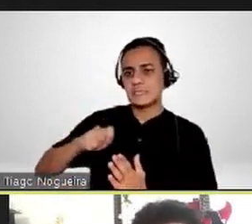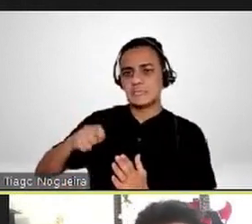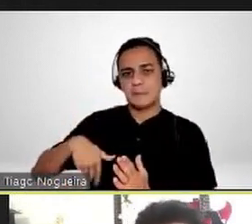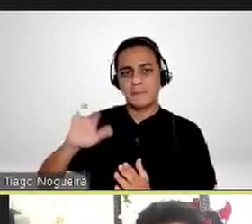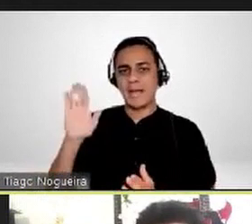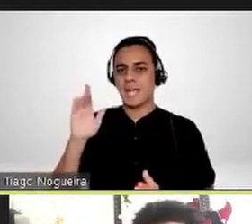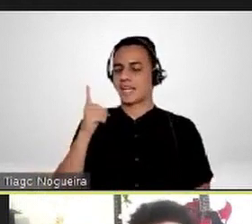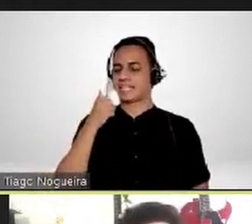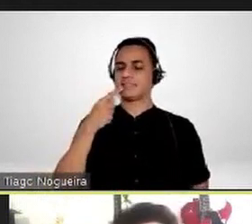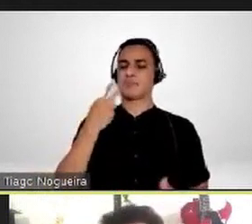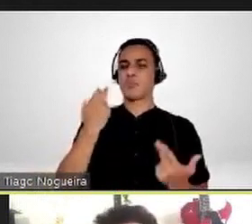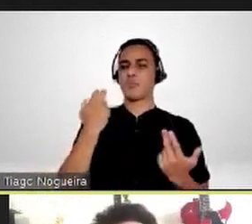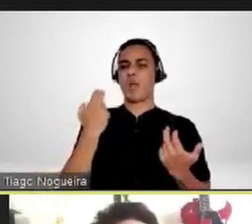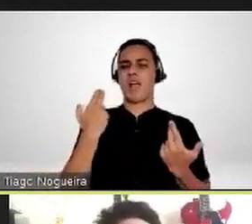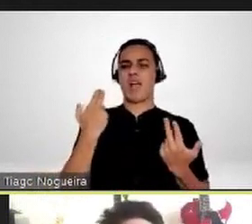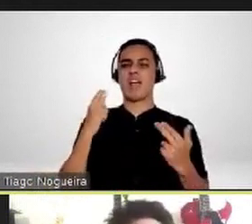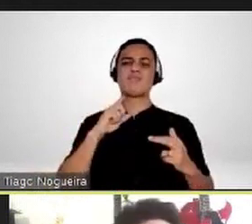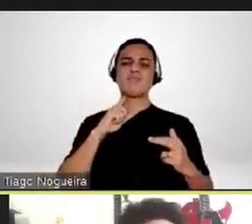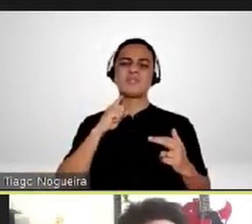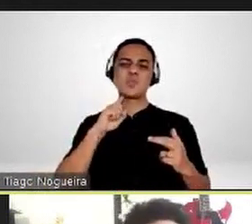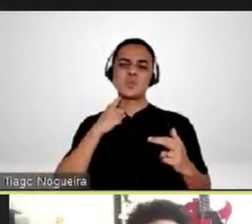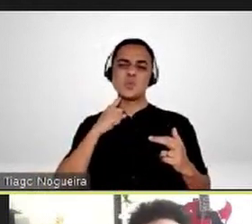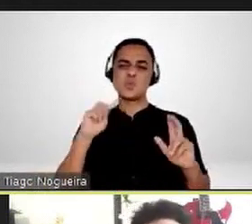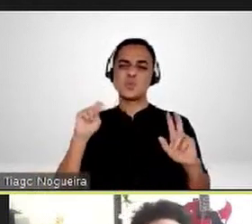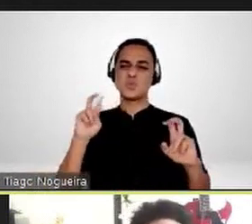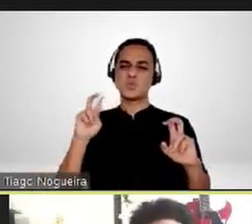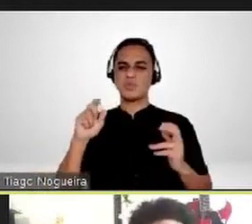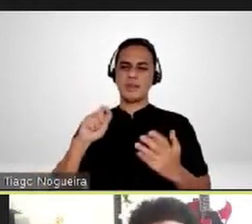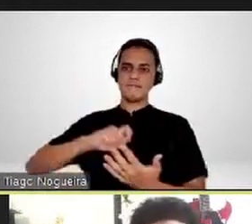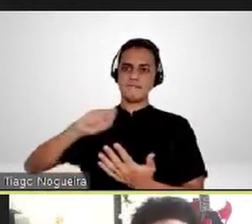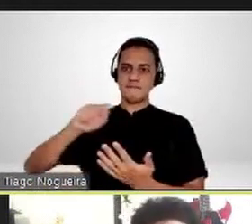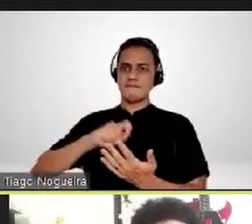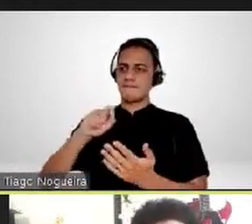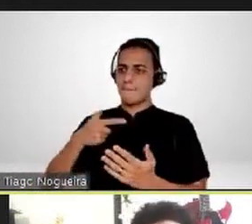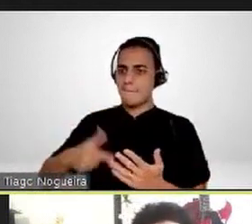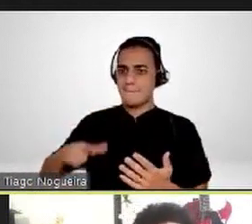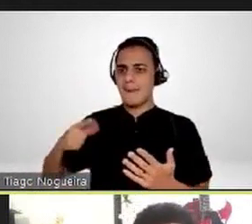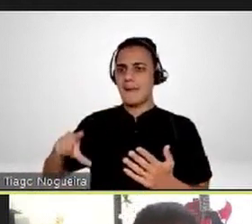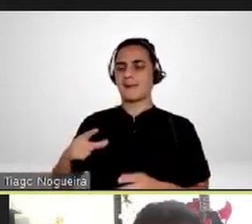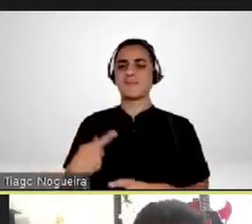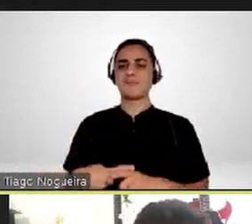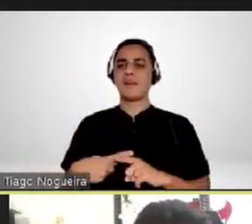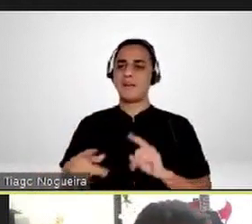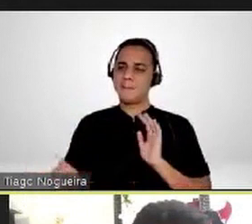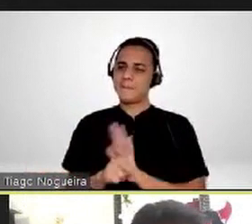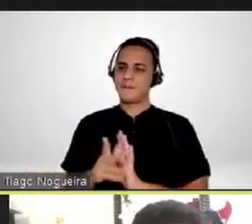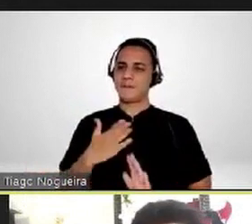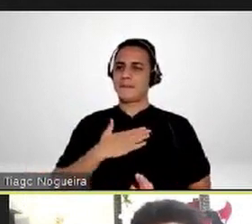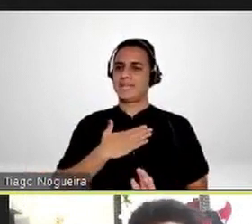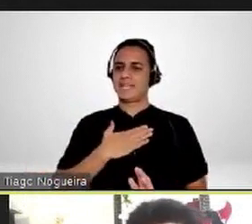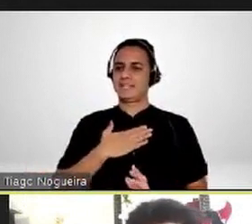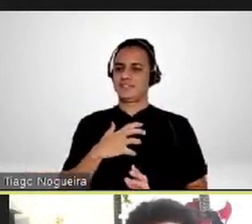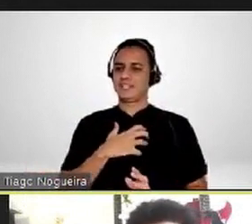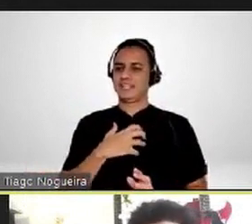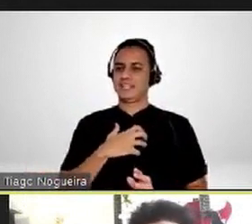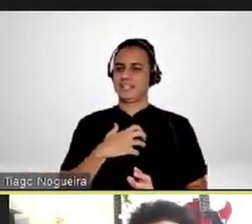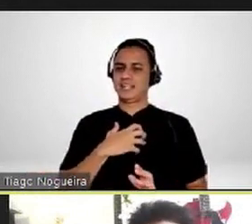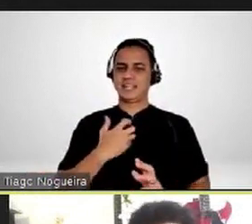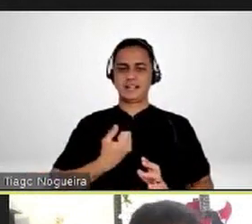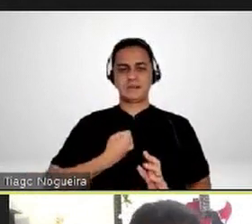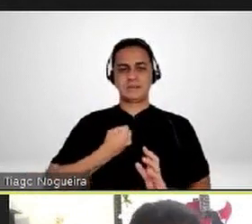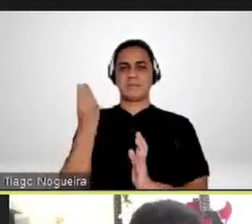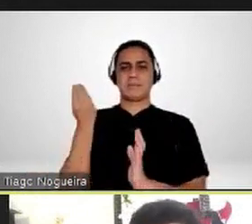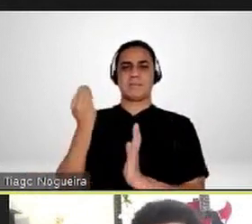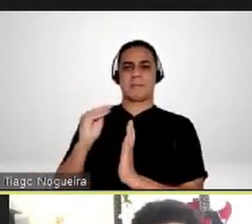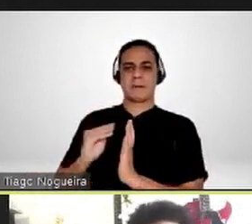largá-lo, né? Porque, a partir dessas atividades das achuras, eu comecei a trabalhar